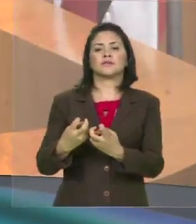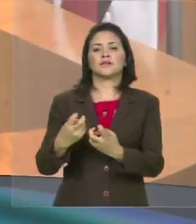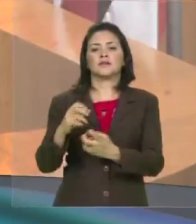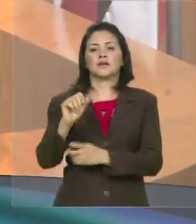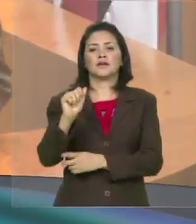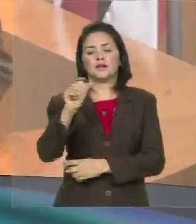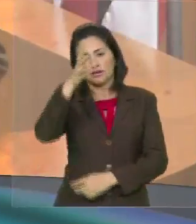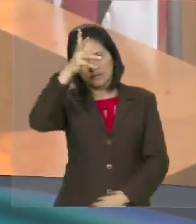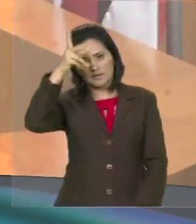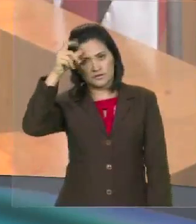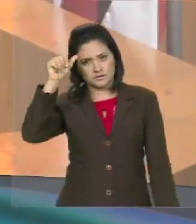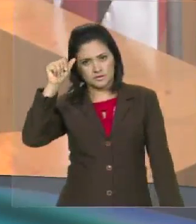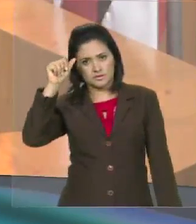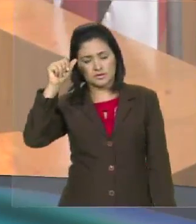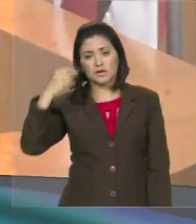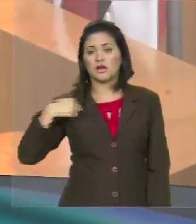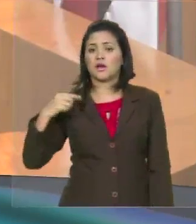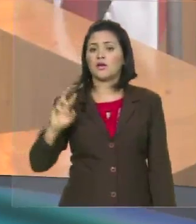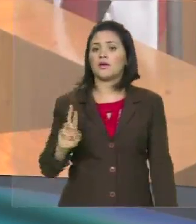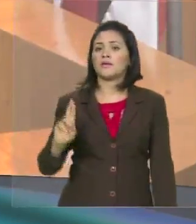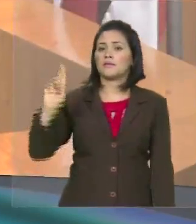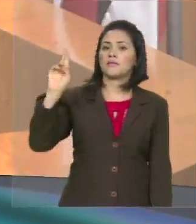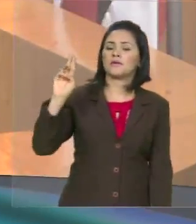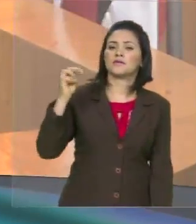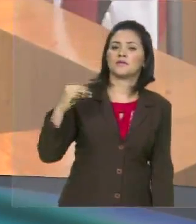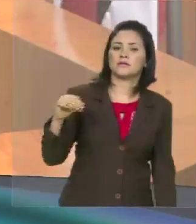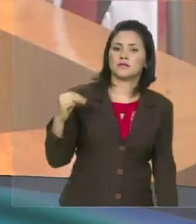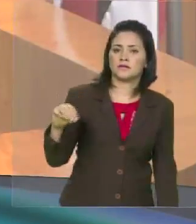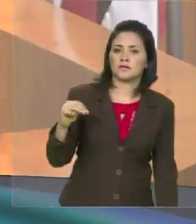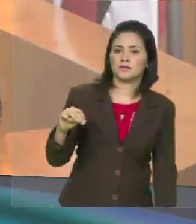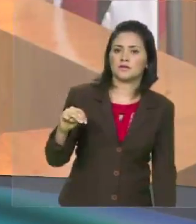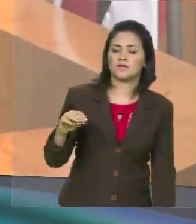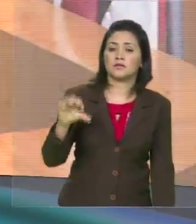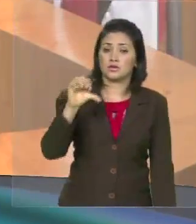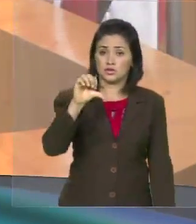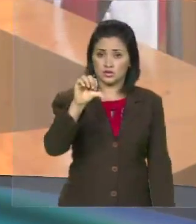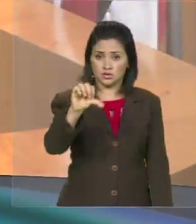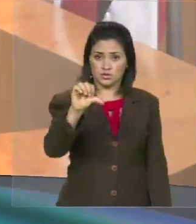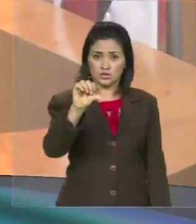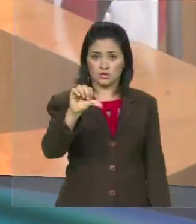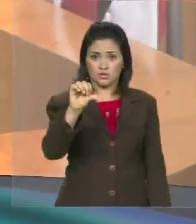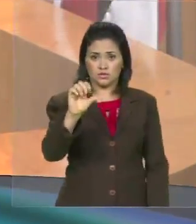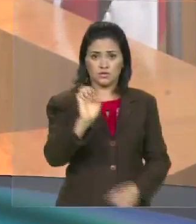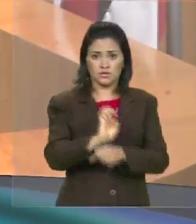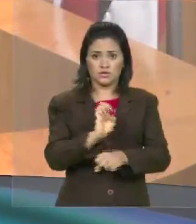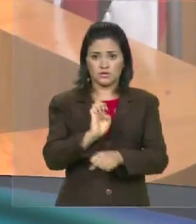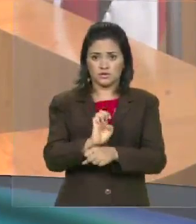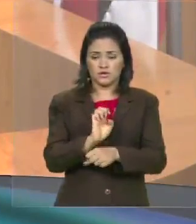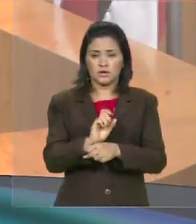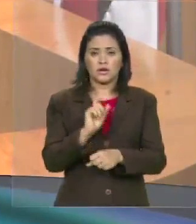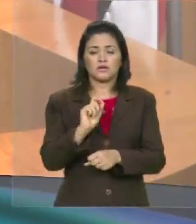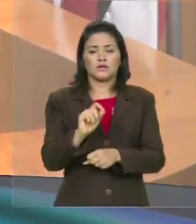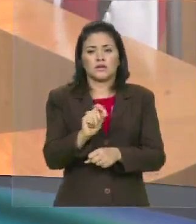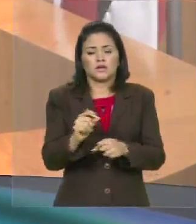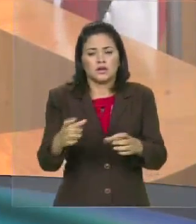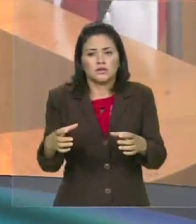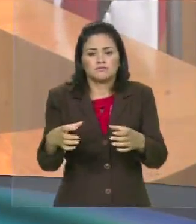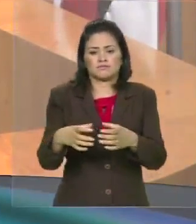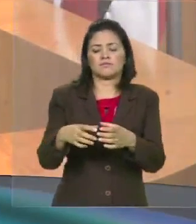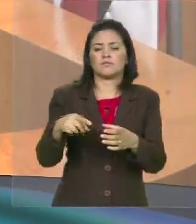Parlamento Amazônico. Integra 9 estados que compõem essa importante região deste